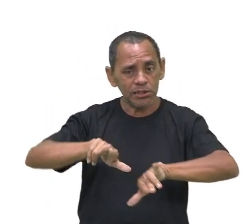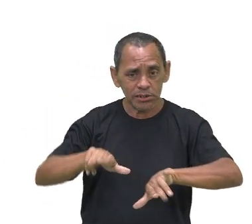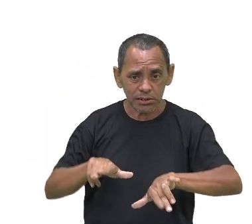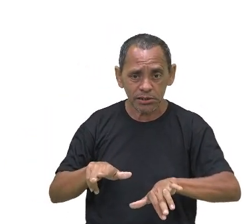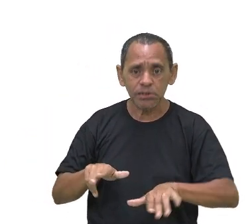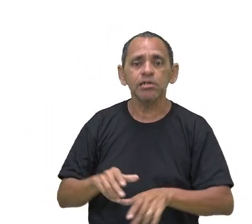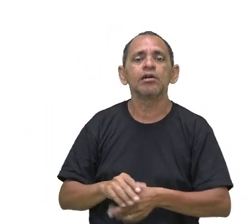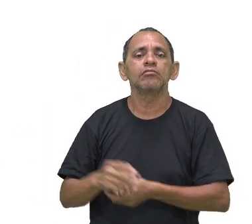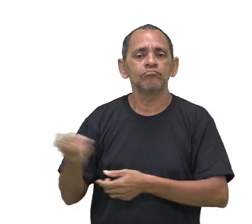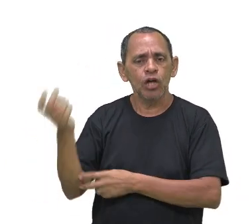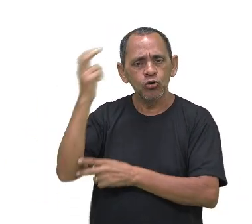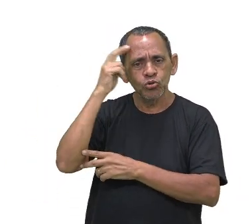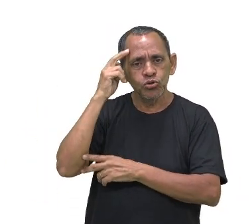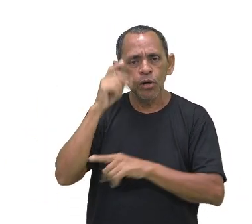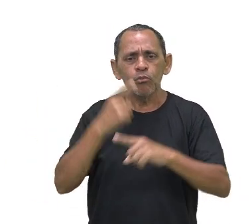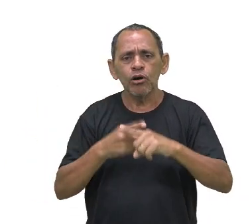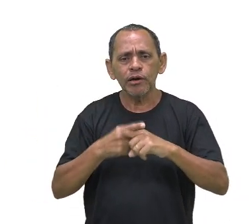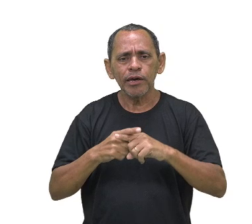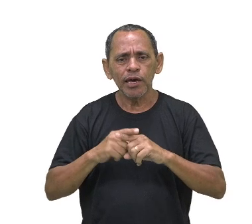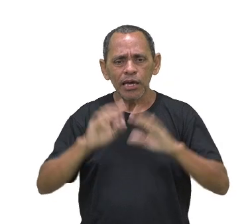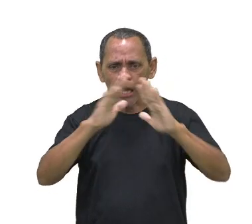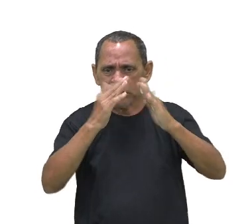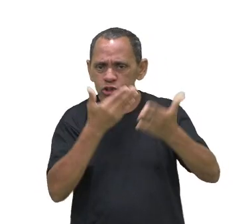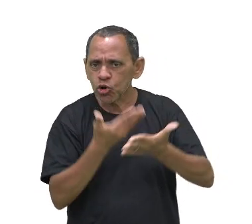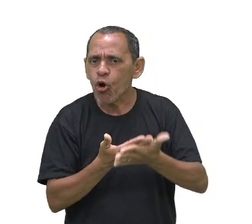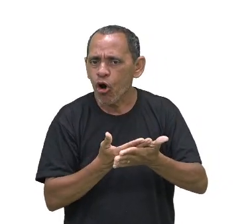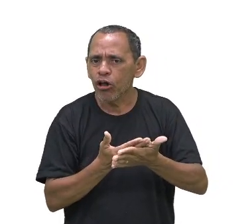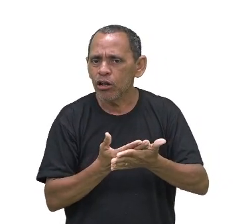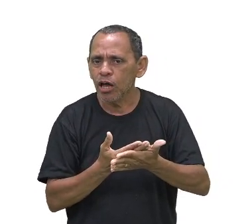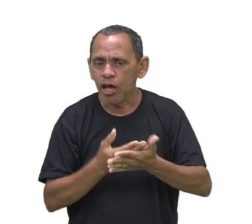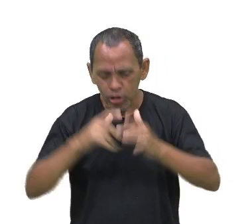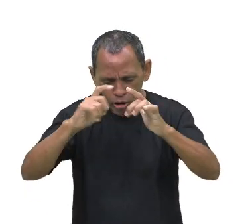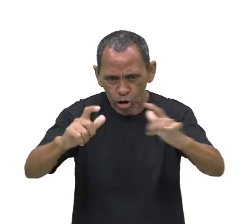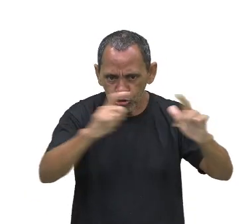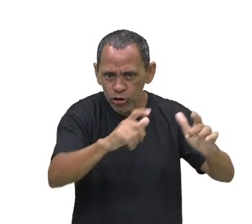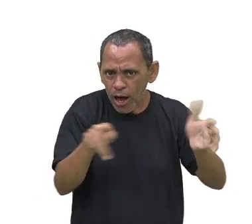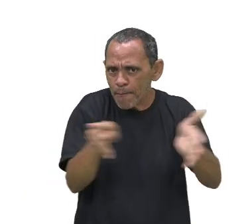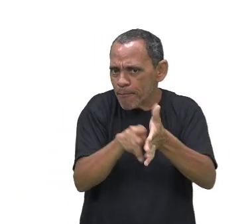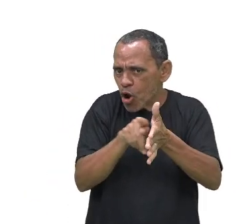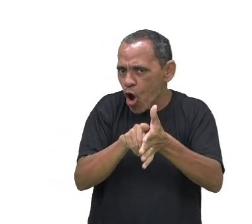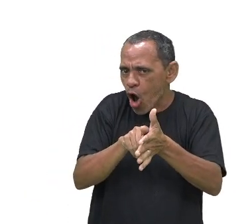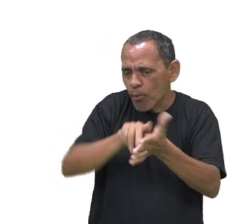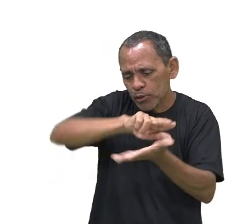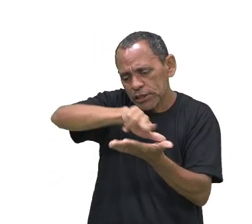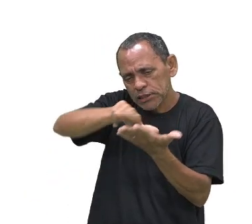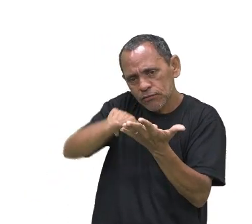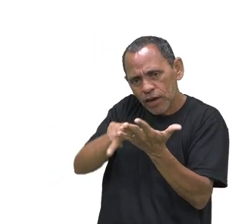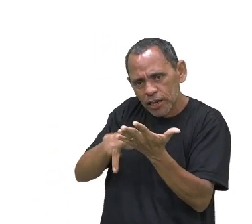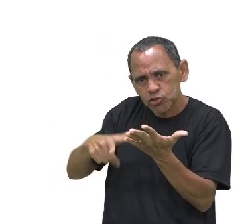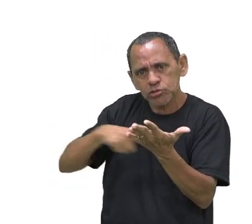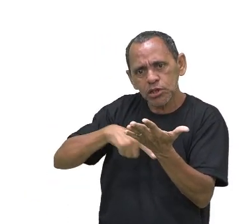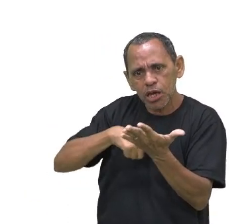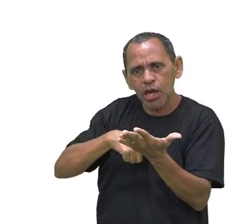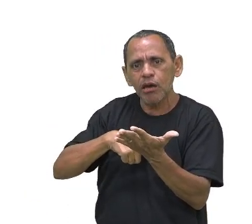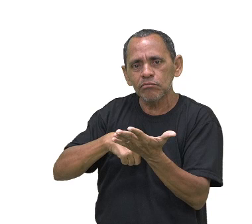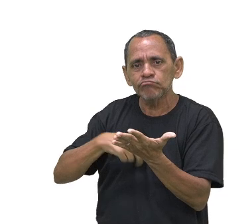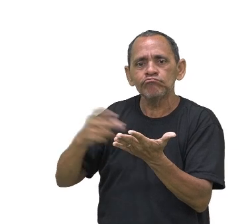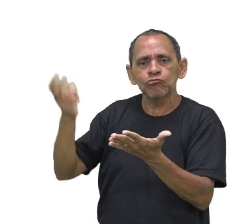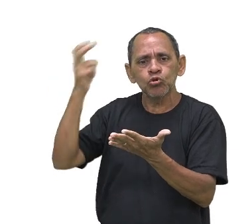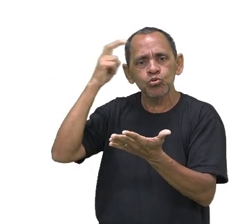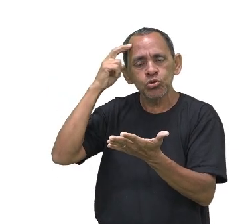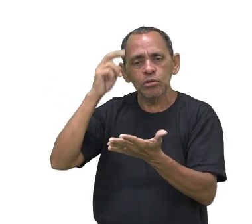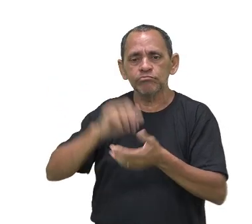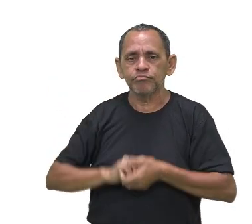escola é um local plural. E trouxemos para vocês uma reflexão. Será que a escola tem